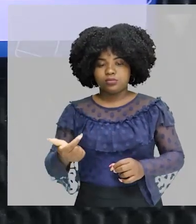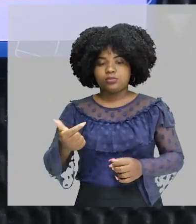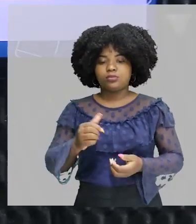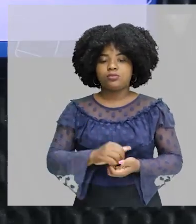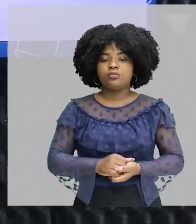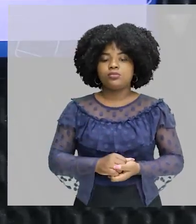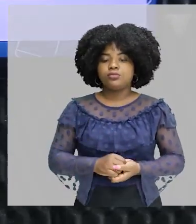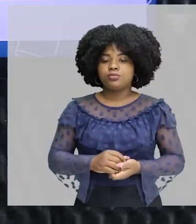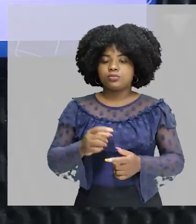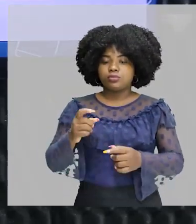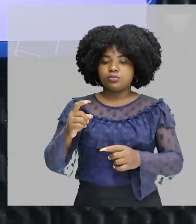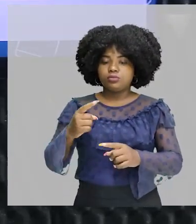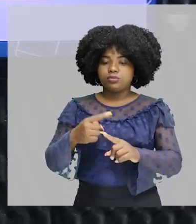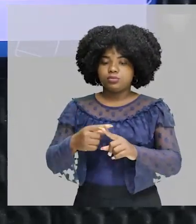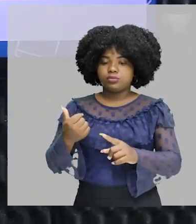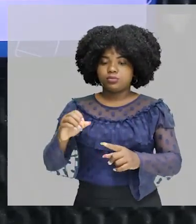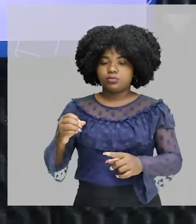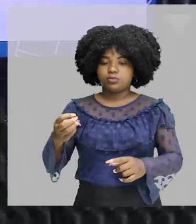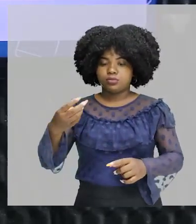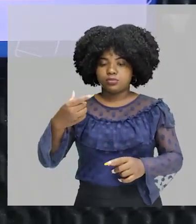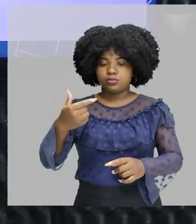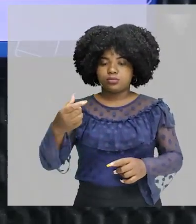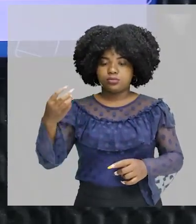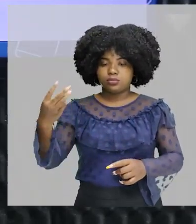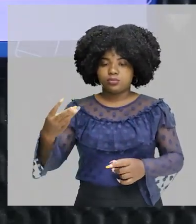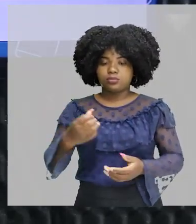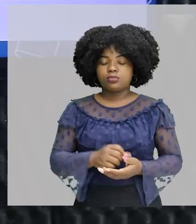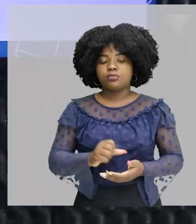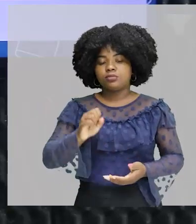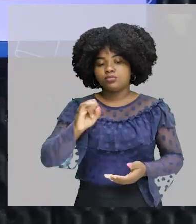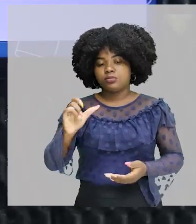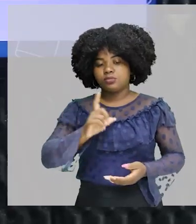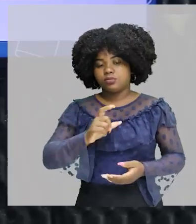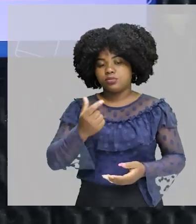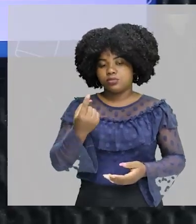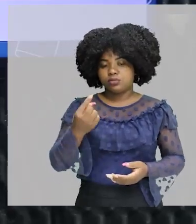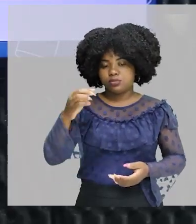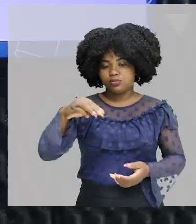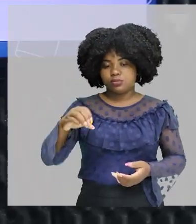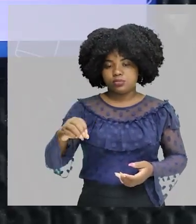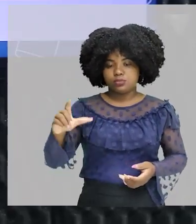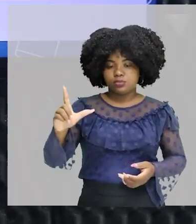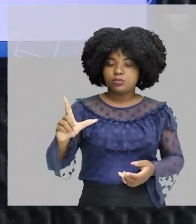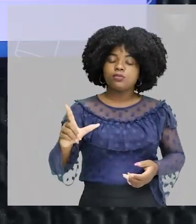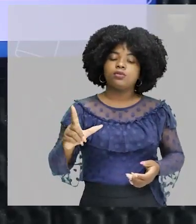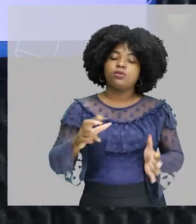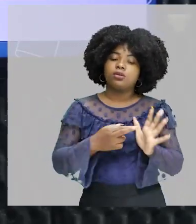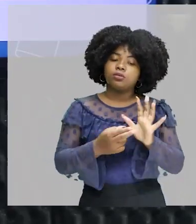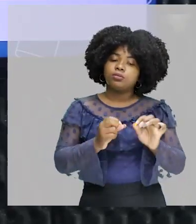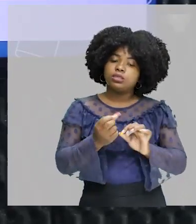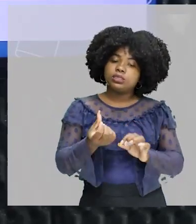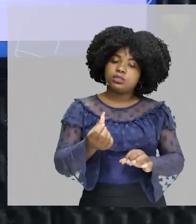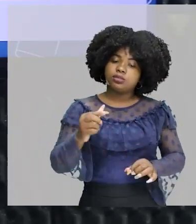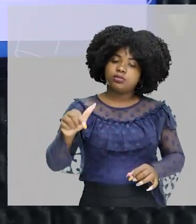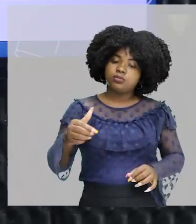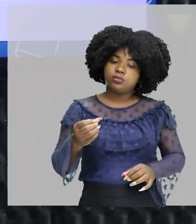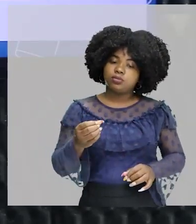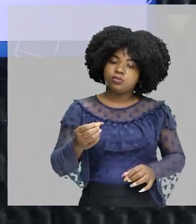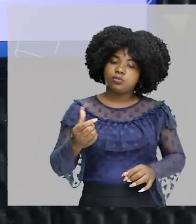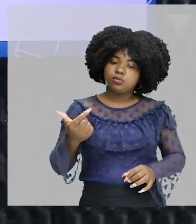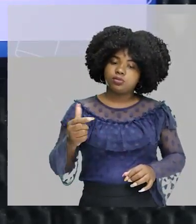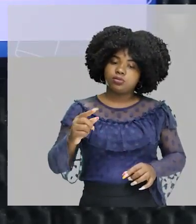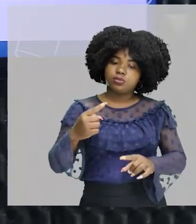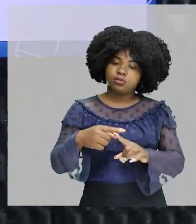quando nós temos 1 mol, 6,02 vezes 10 elevado a 23, nós vamos ter a massa